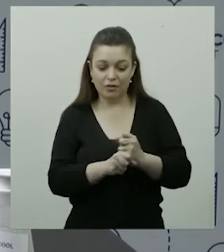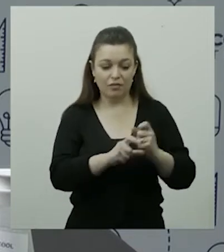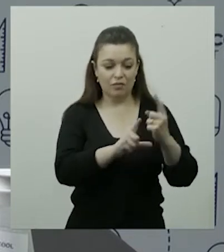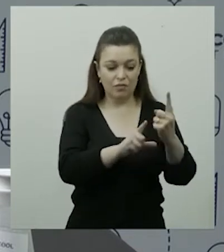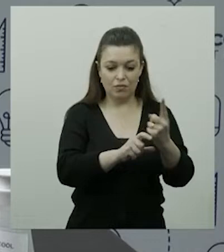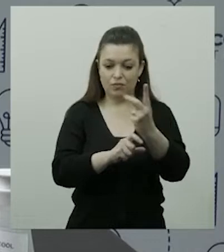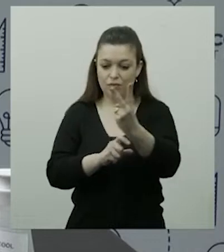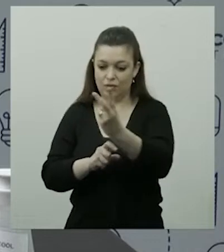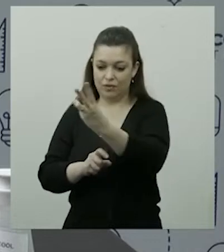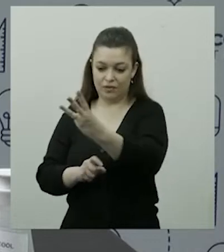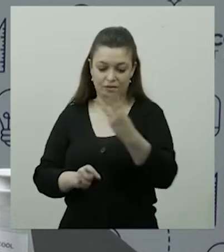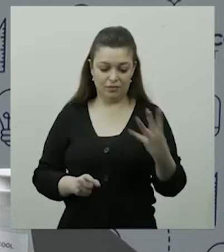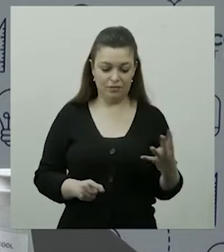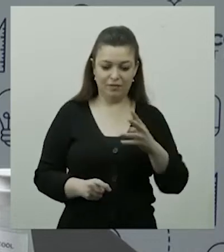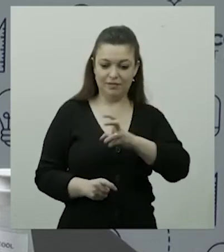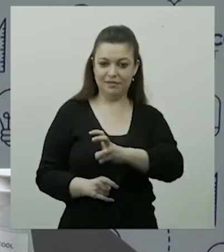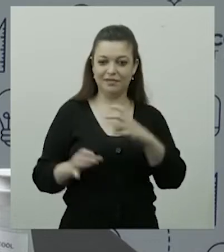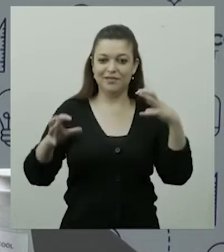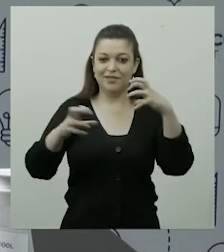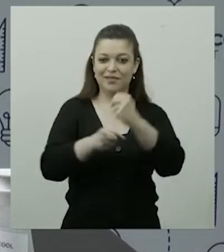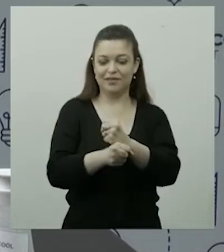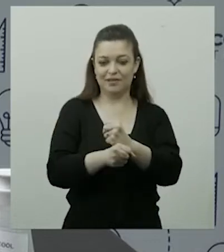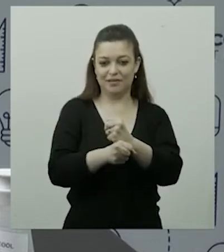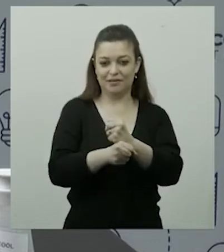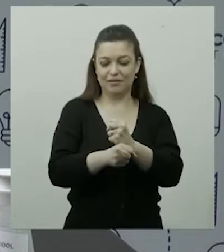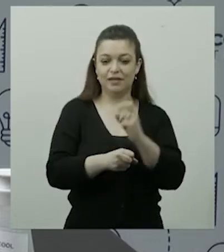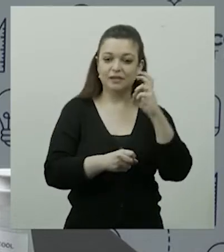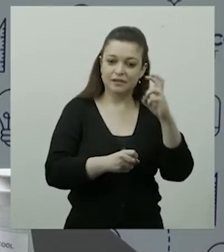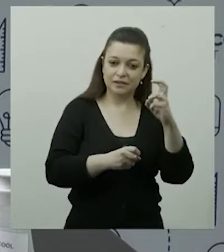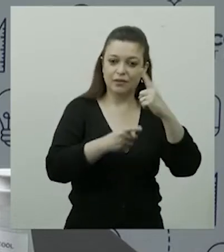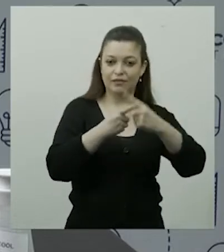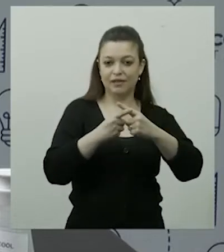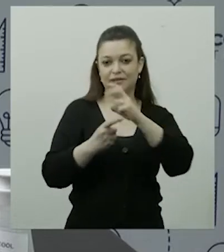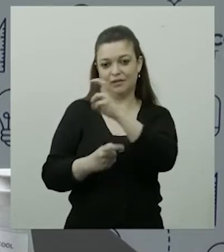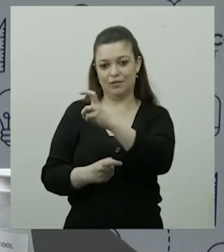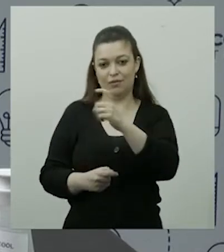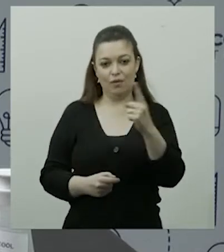1, 2, 3, 4, 5. Já temos aqui então